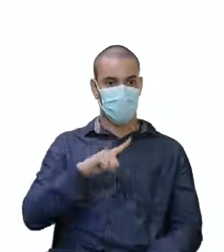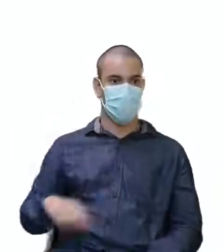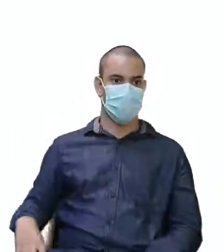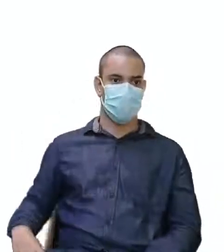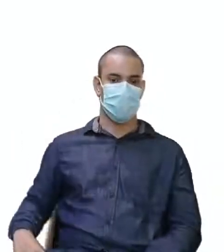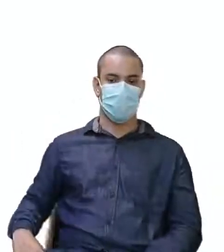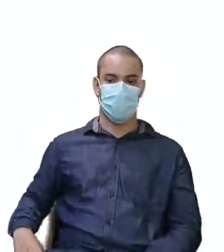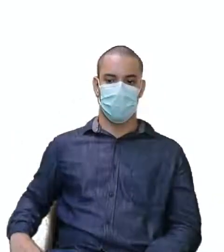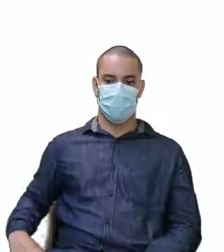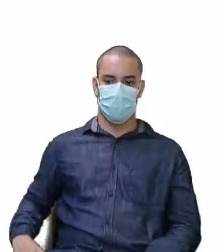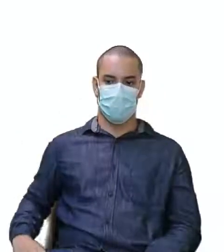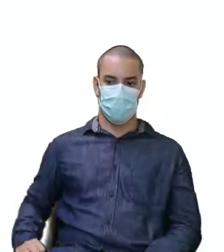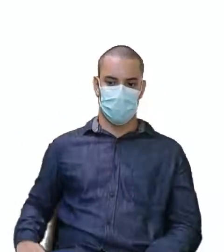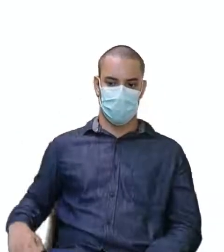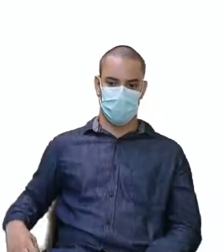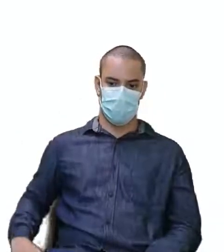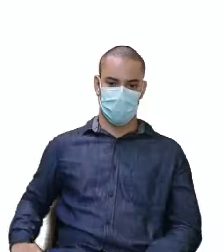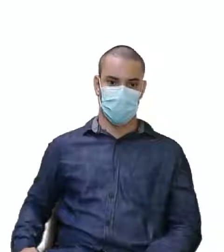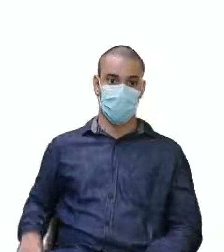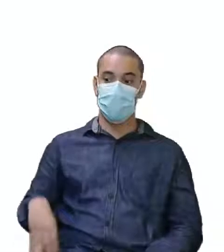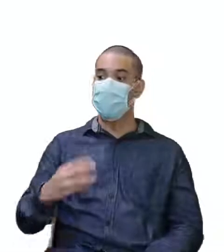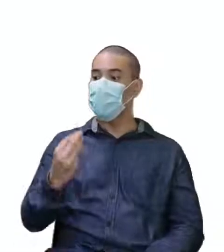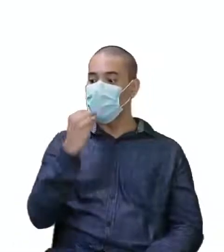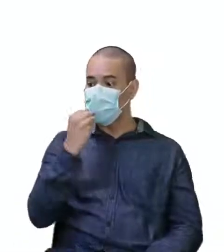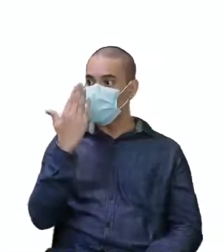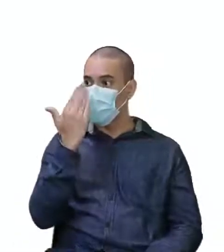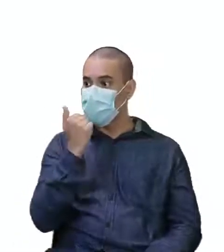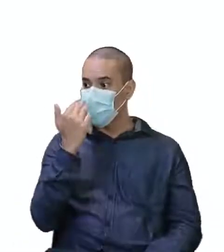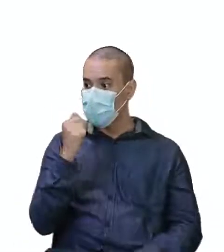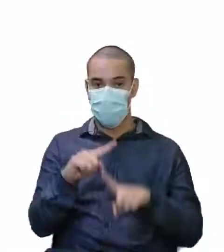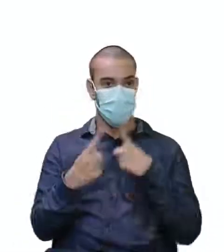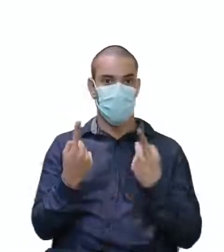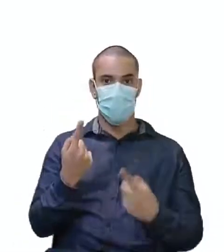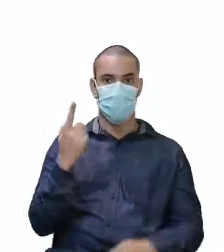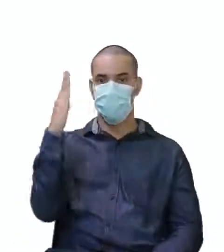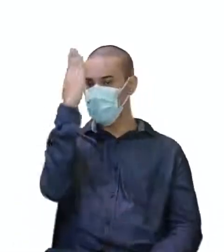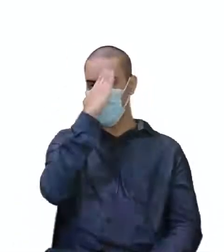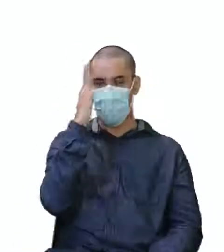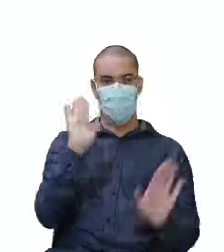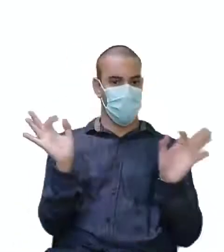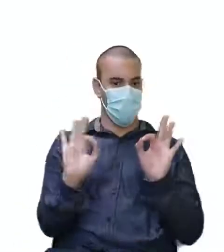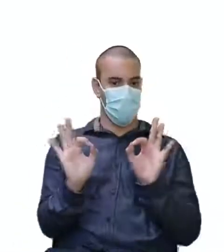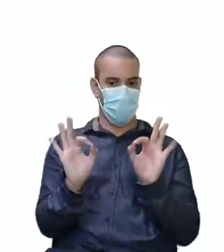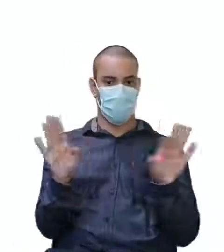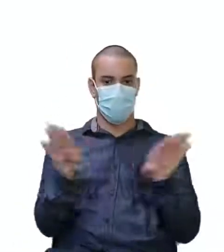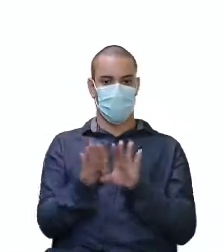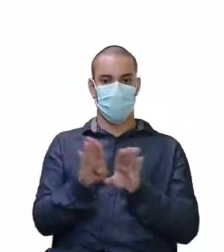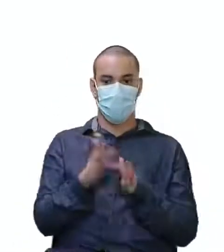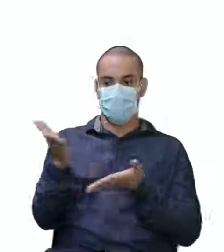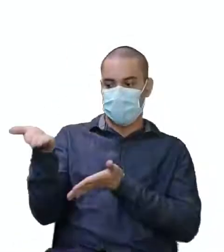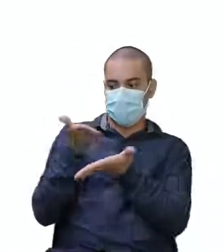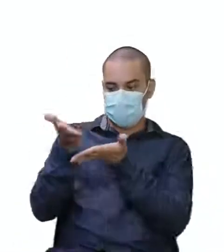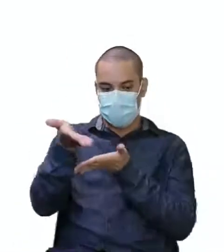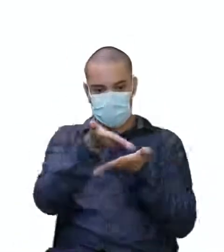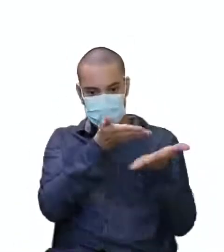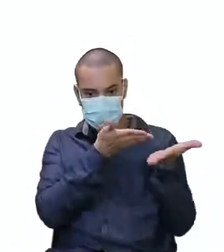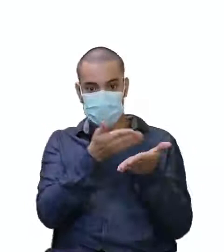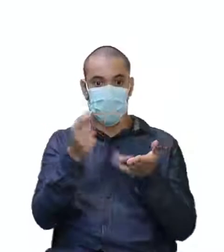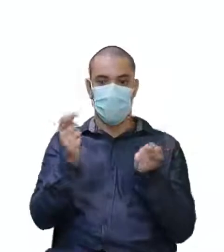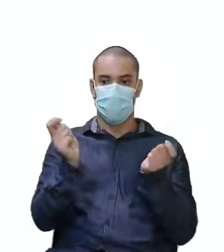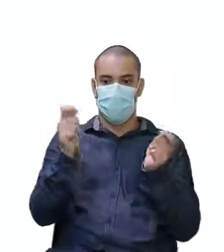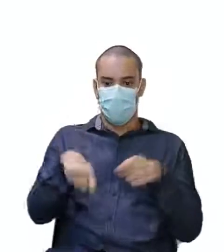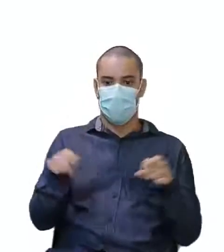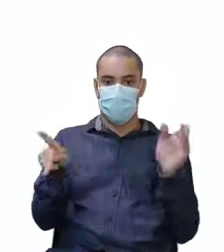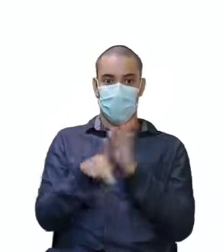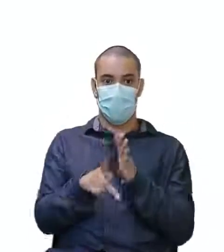alimentar em um determinado local sem passar mal, por exemplo, né? Interações interespecíficas, ou seja, a capacidade que ele tem